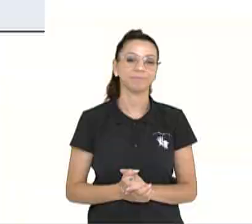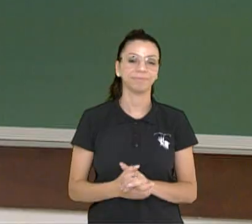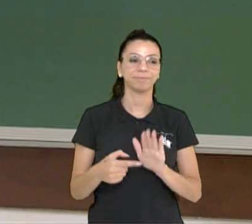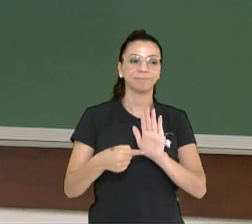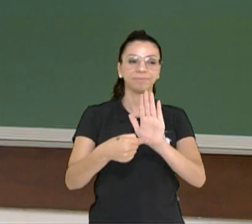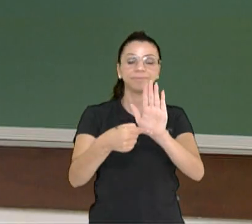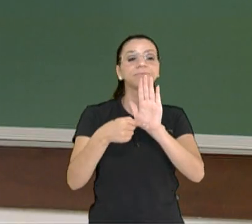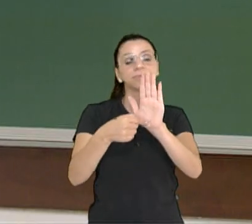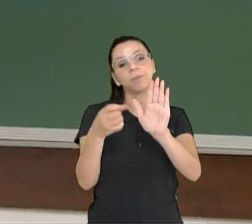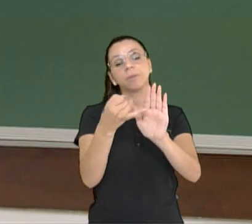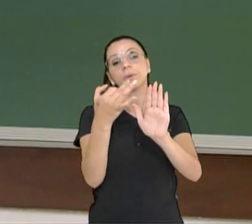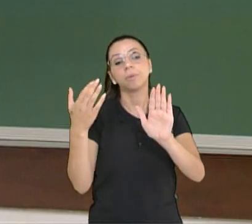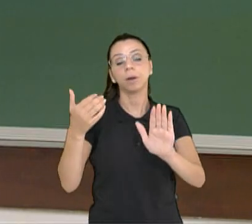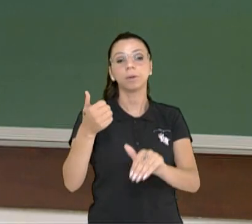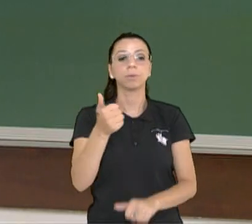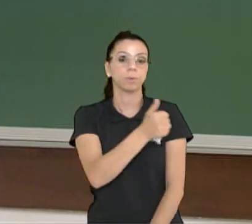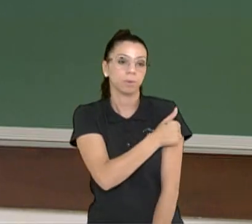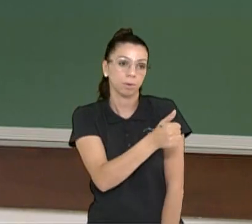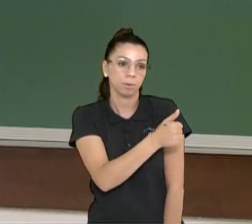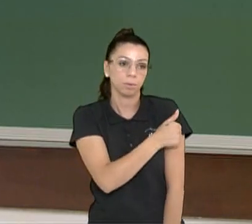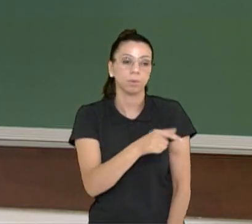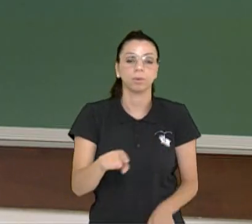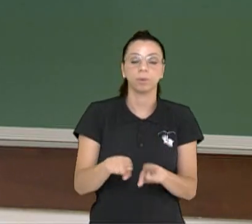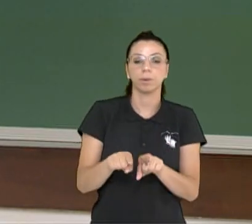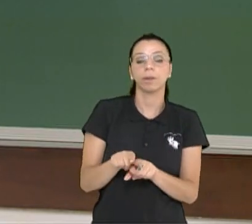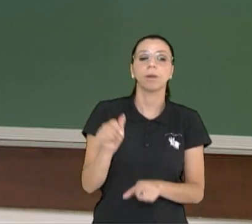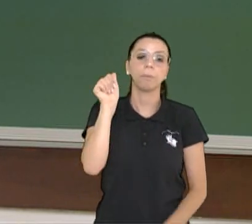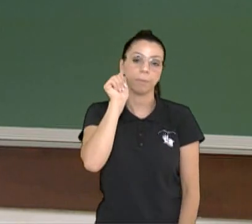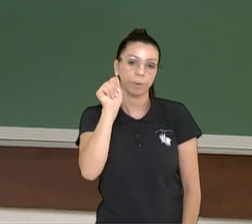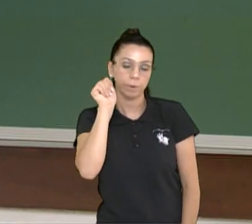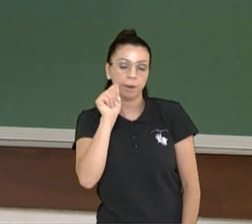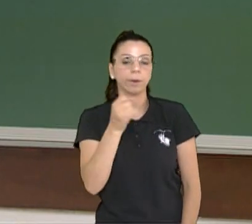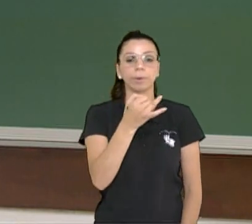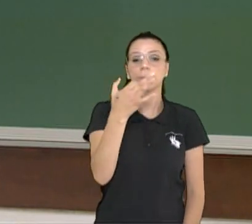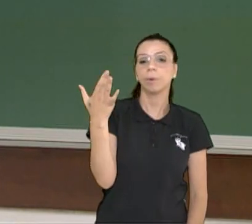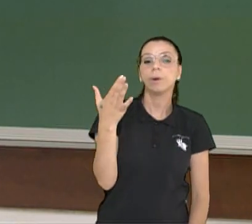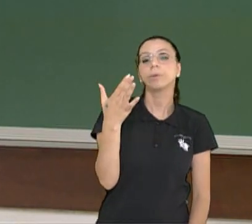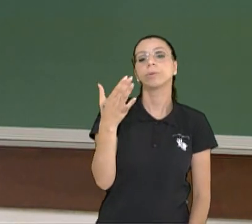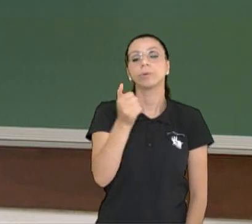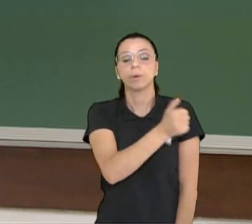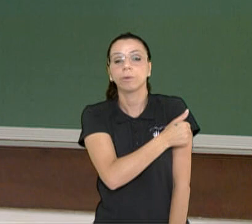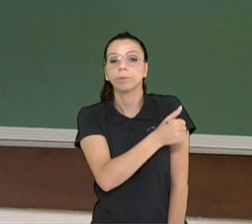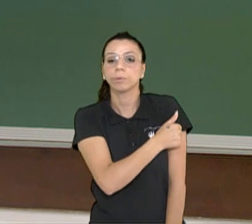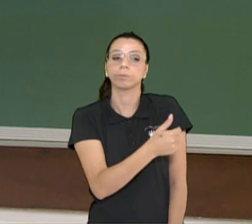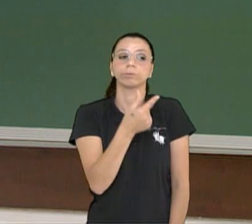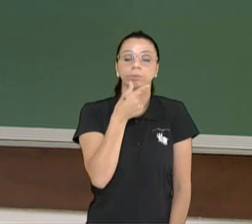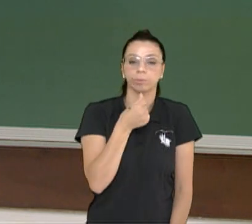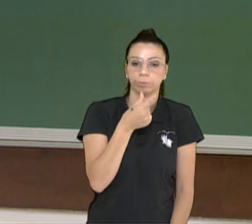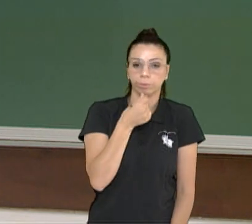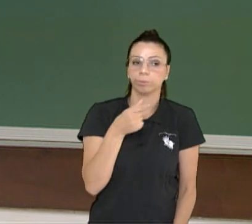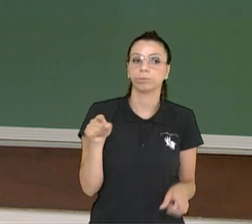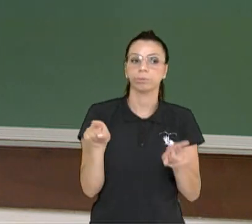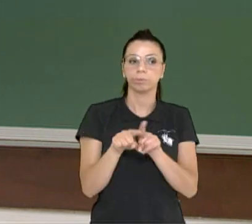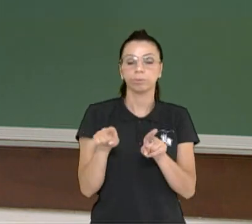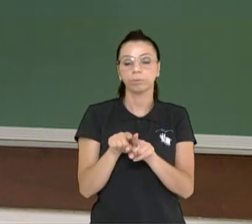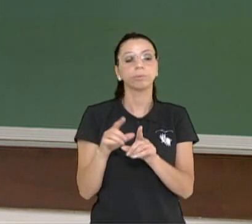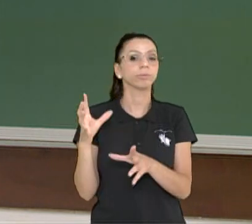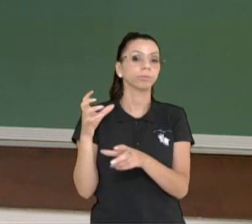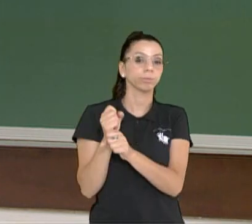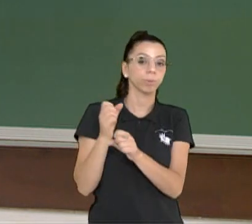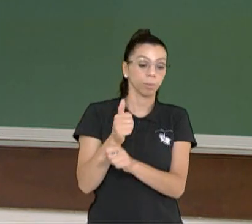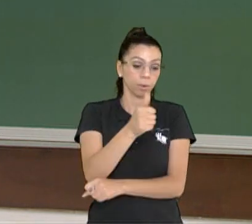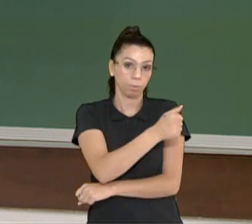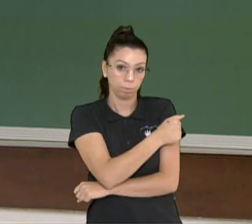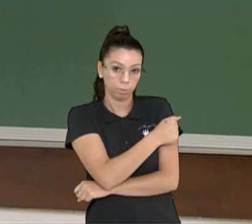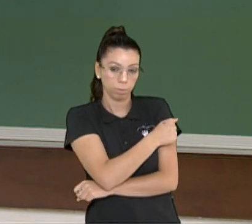né, quantos alunos eu tenho do sexo feminino, quantos alunos eu tenho do sexo masculino e aqui o total de